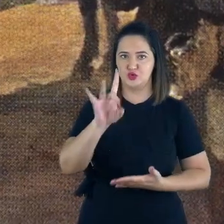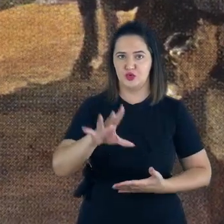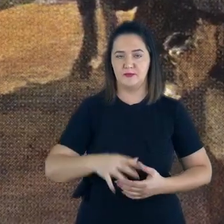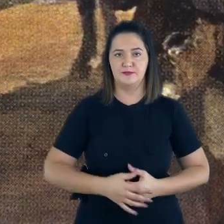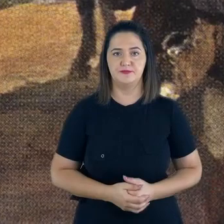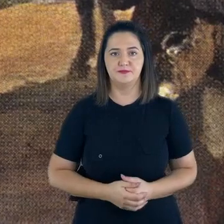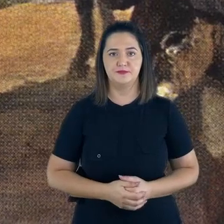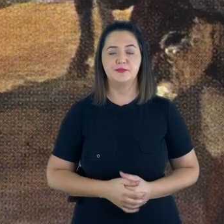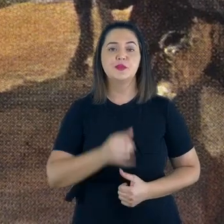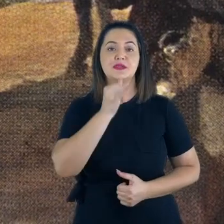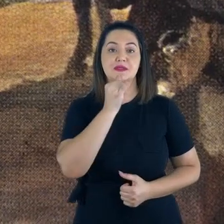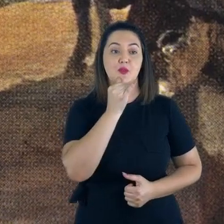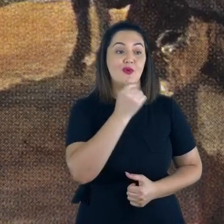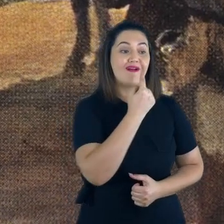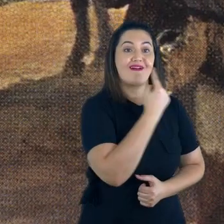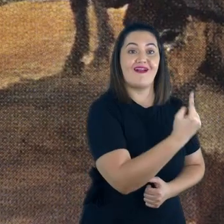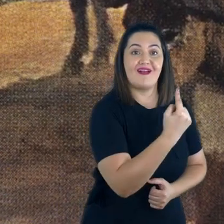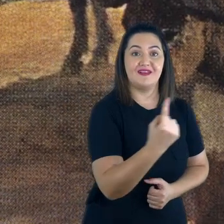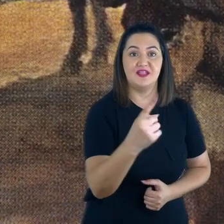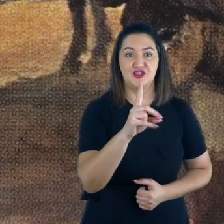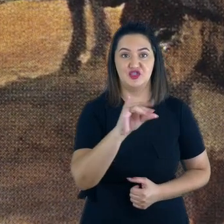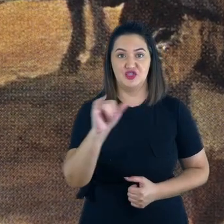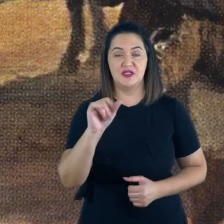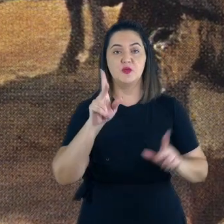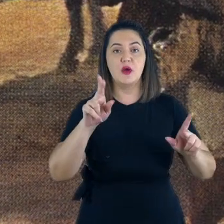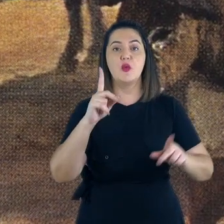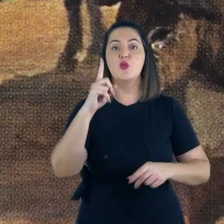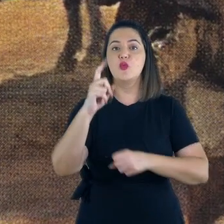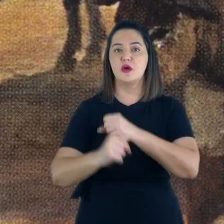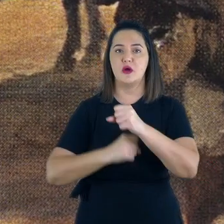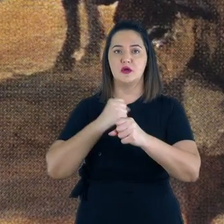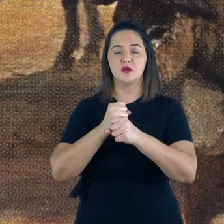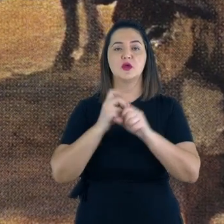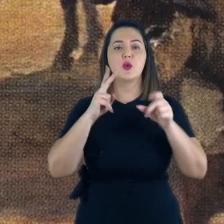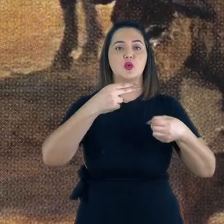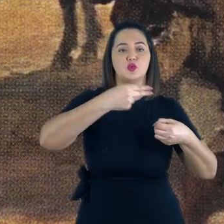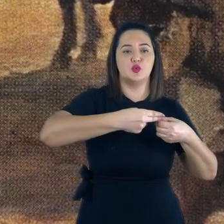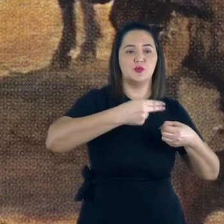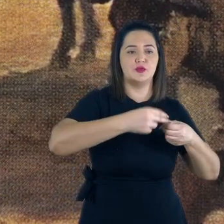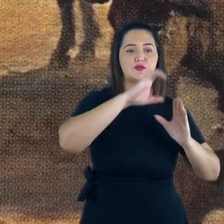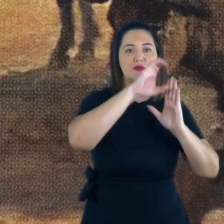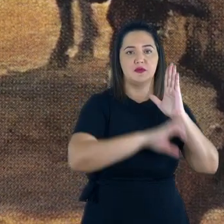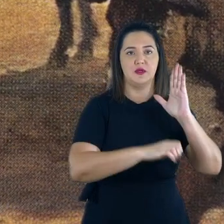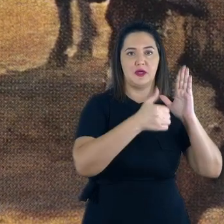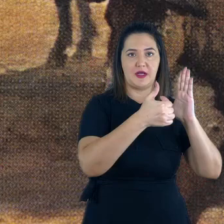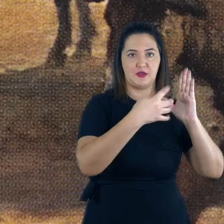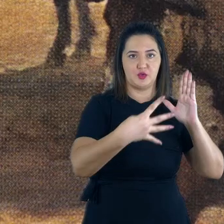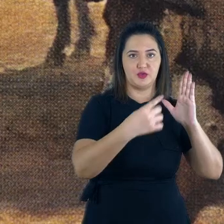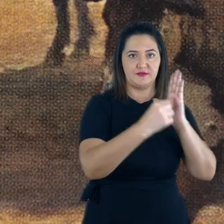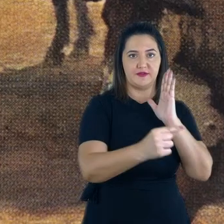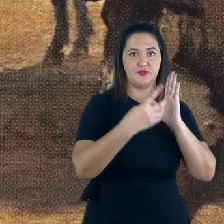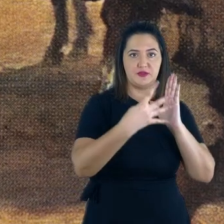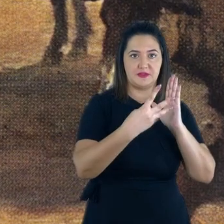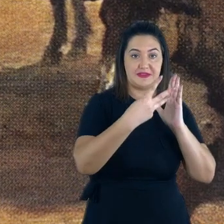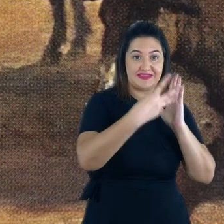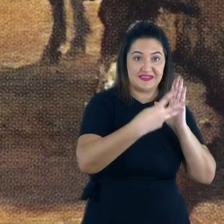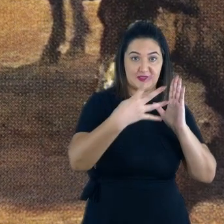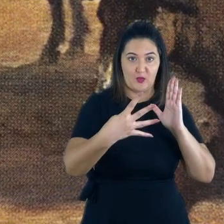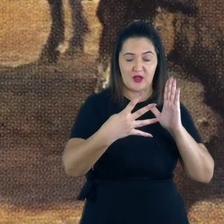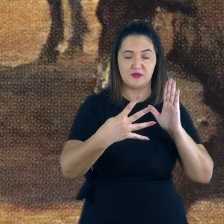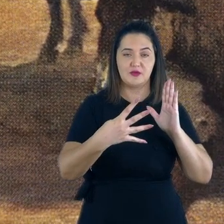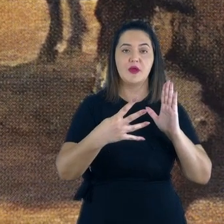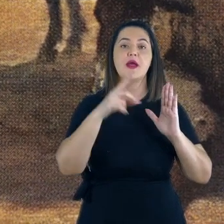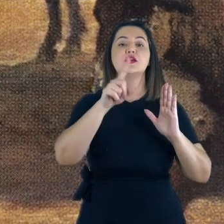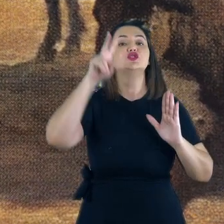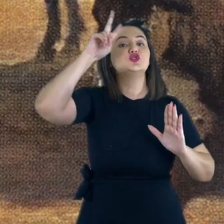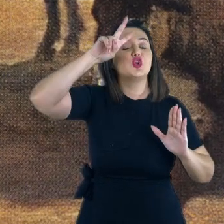cada dia representando um ano aparece no livro de Números 14:34, num episódio histórico em que os